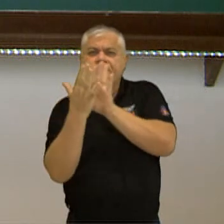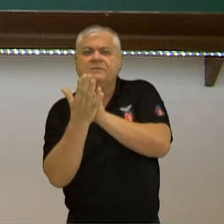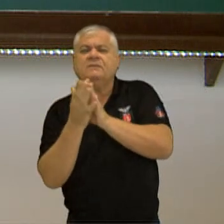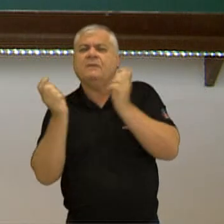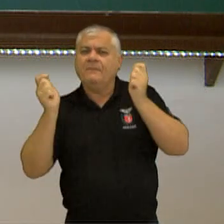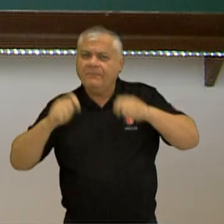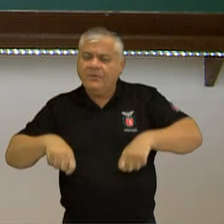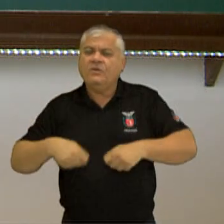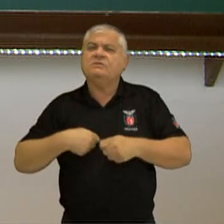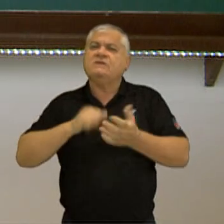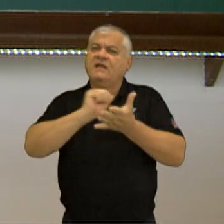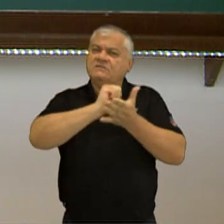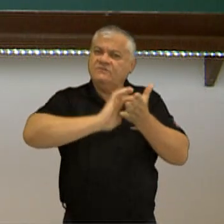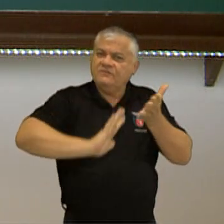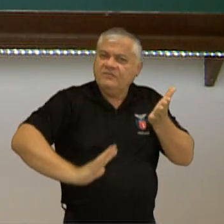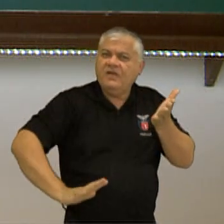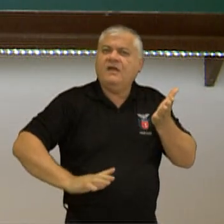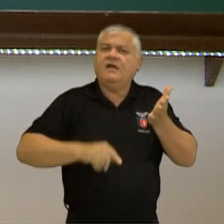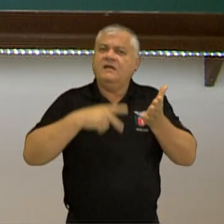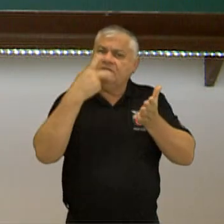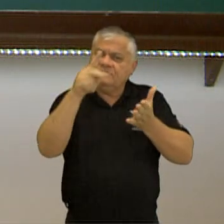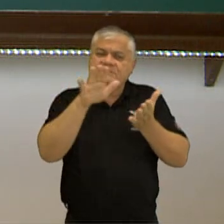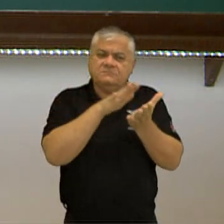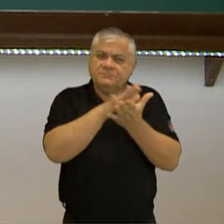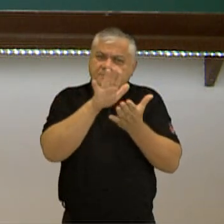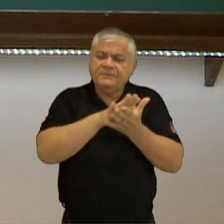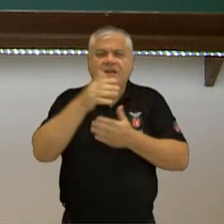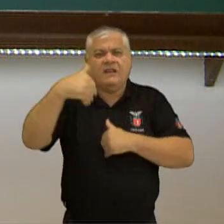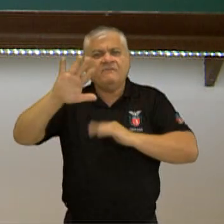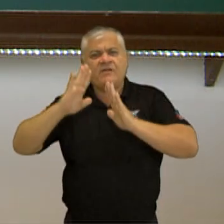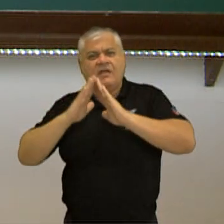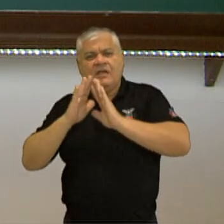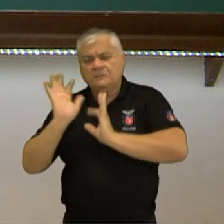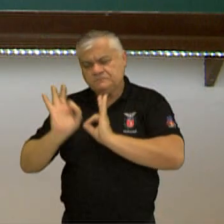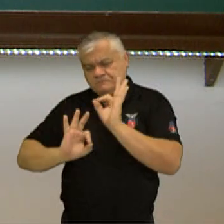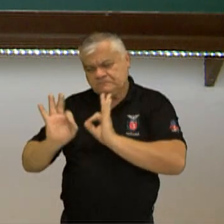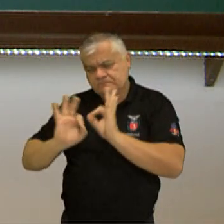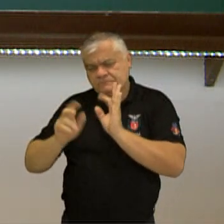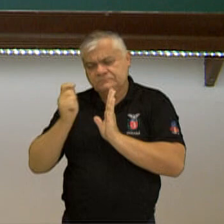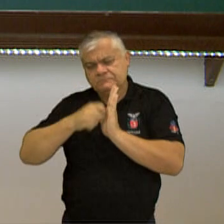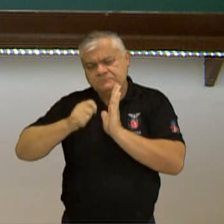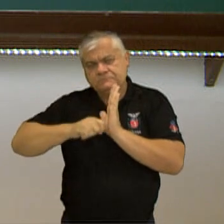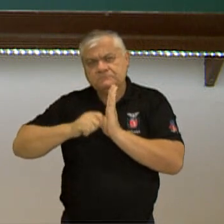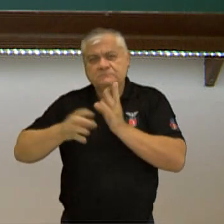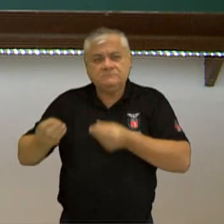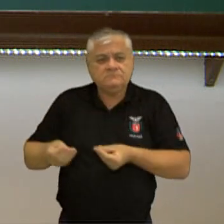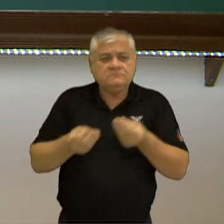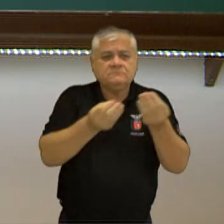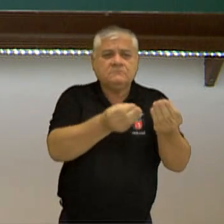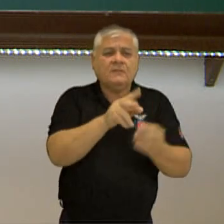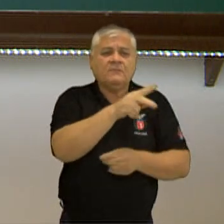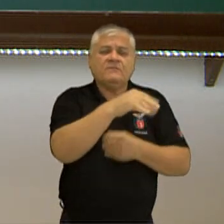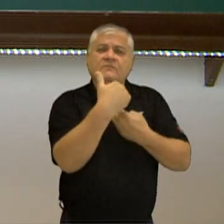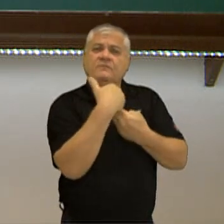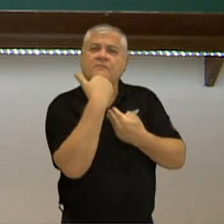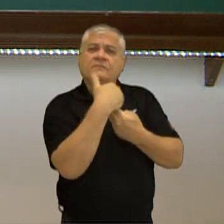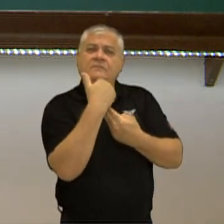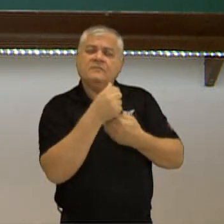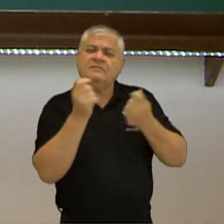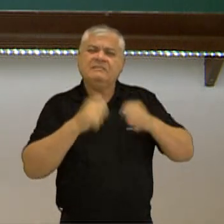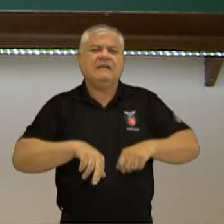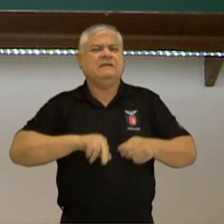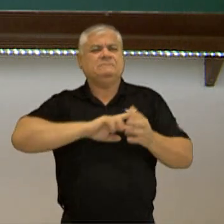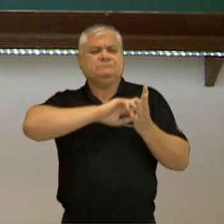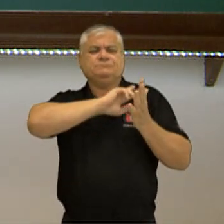Você pode pegar atividades na escola, né, impressas, levar para casa, resolver e devolver para que ele te dê a devolutiva e várias